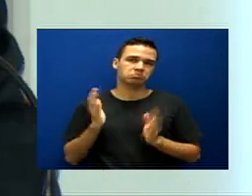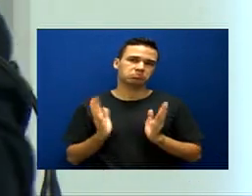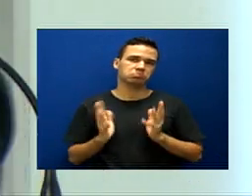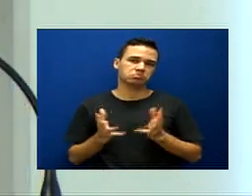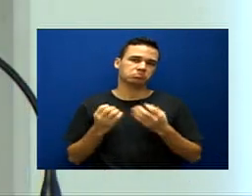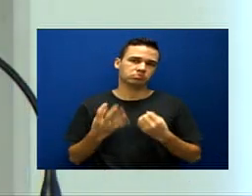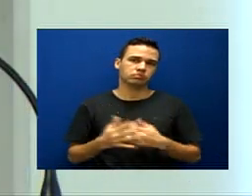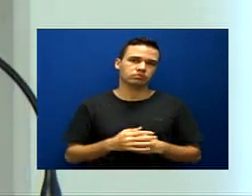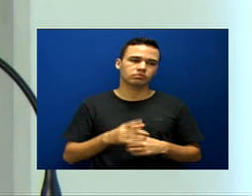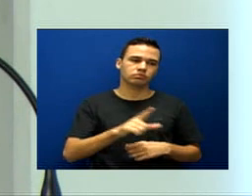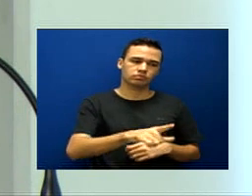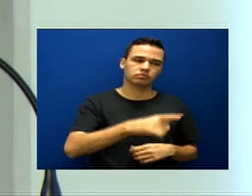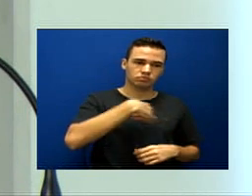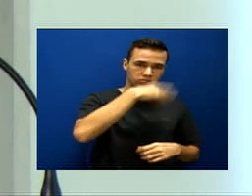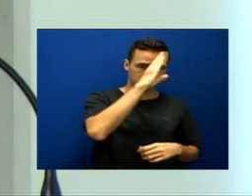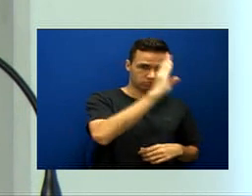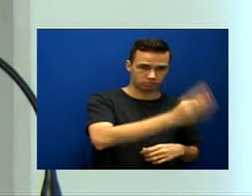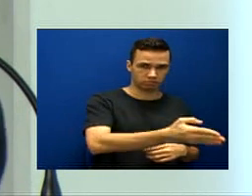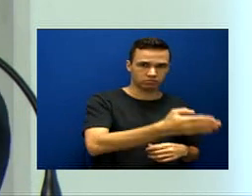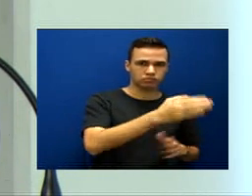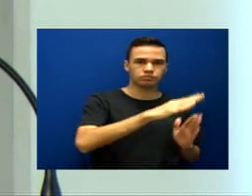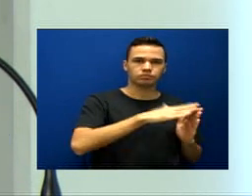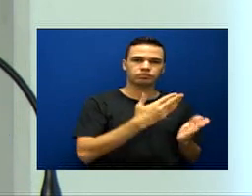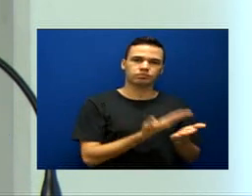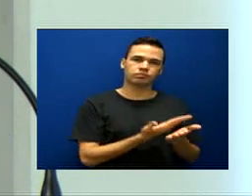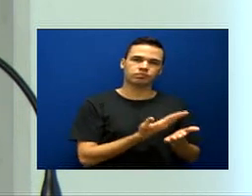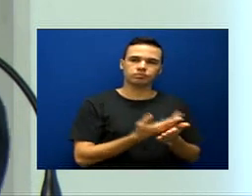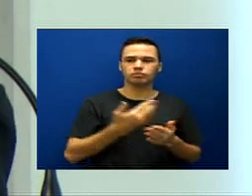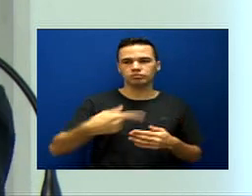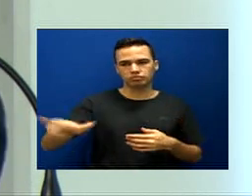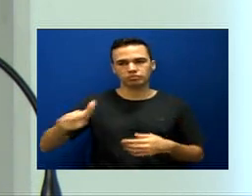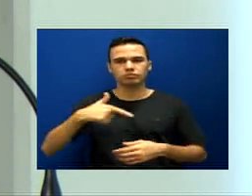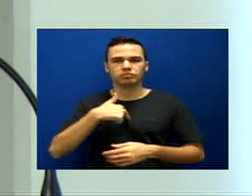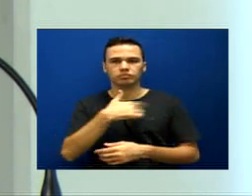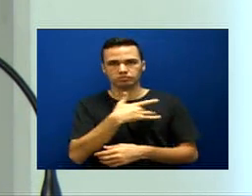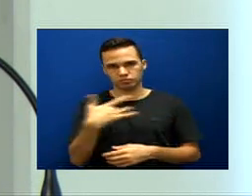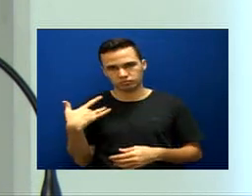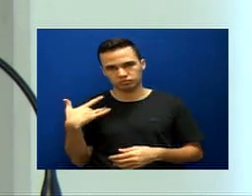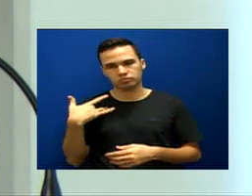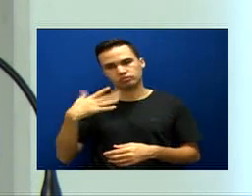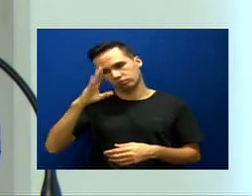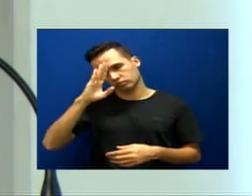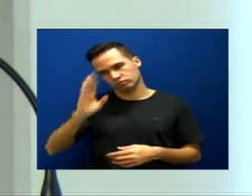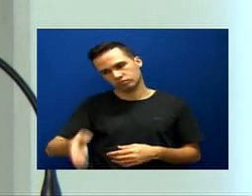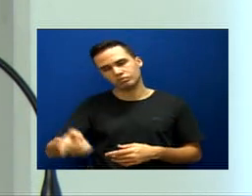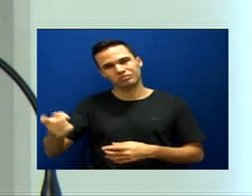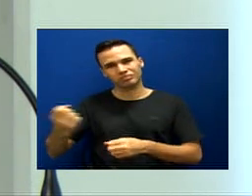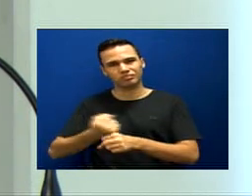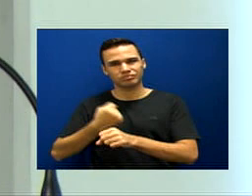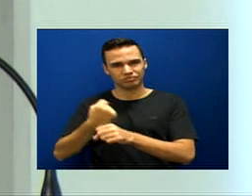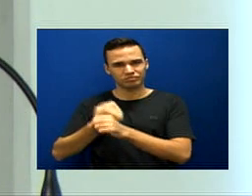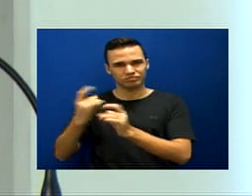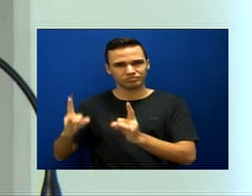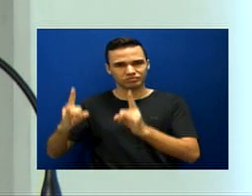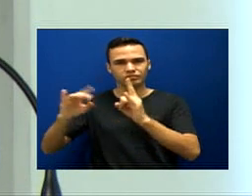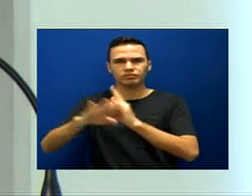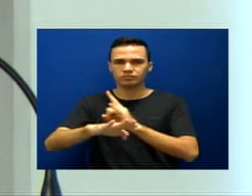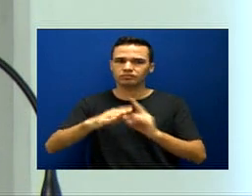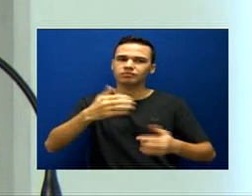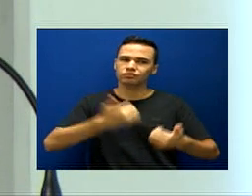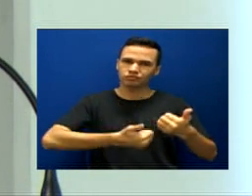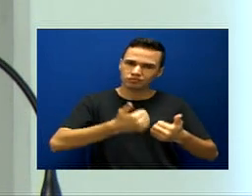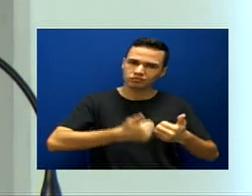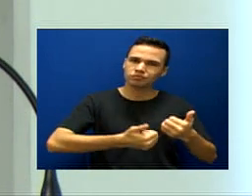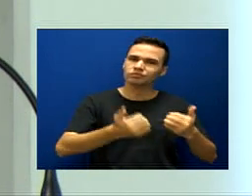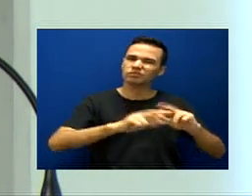demandas prioritariamente na área de educação, na área de saúde, na área de infraestrutura, mas na área de lazer